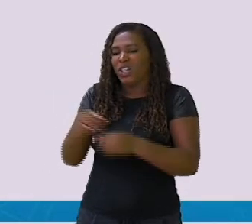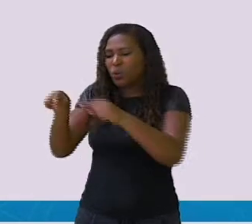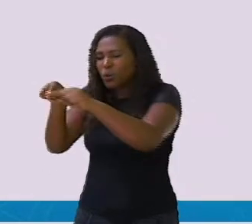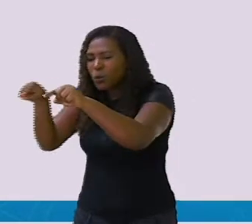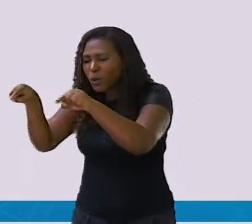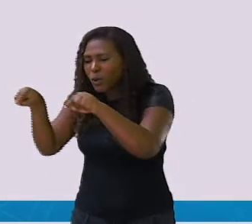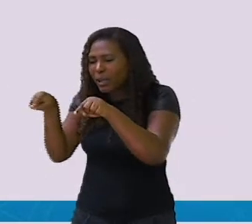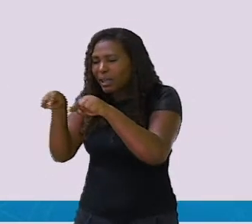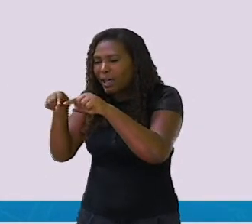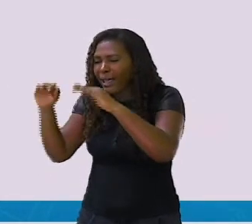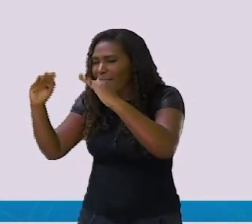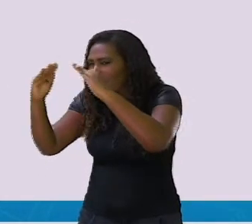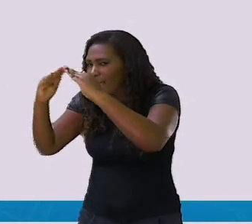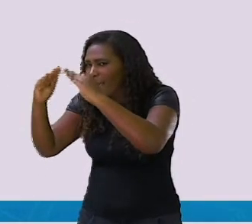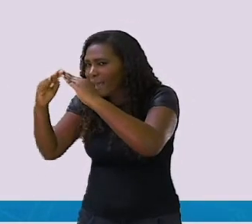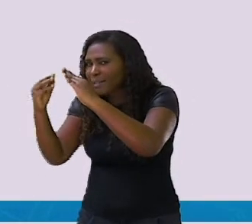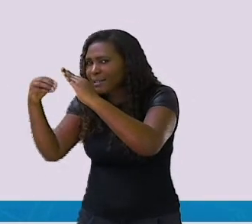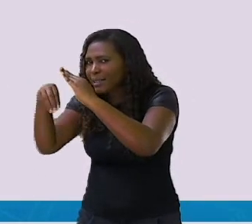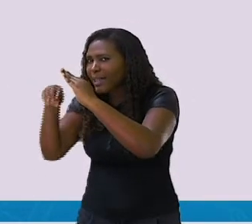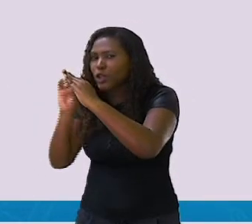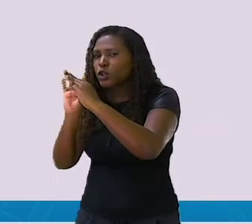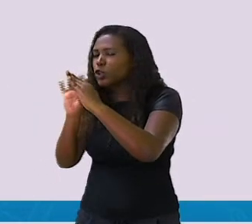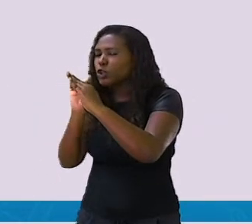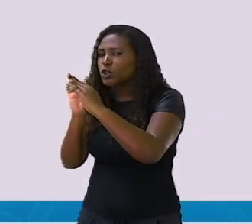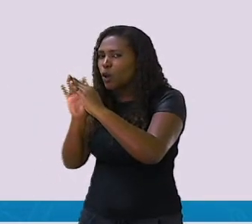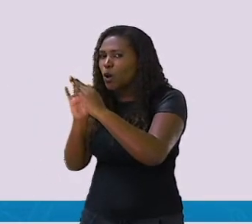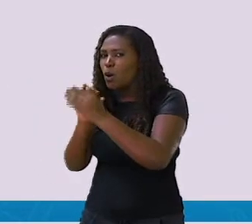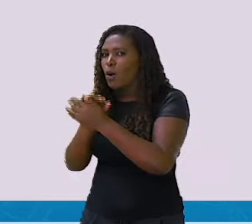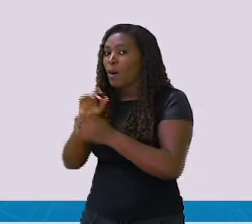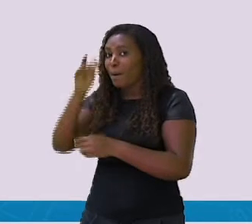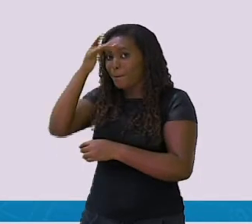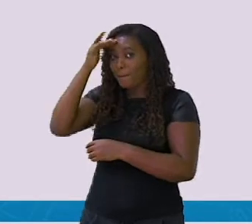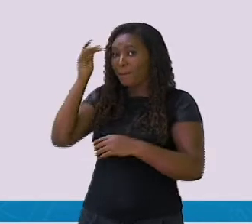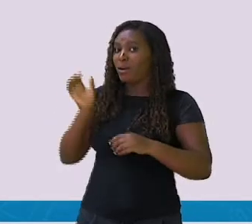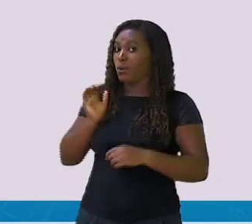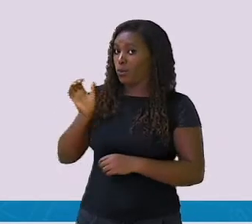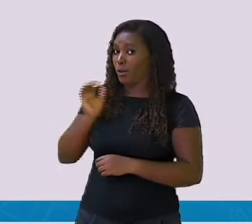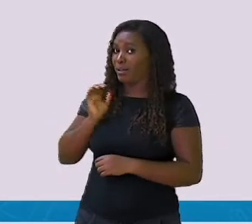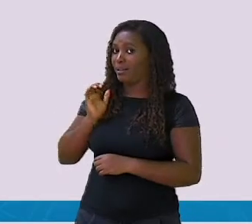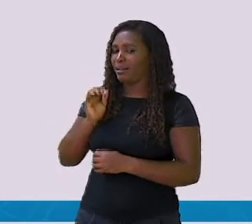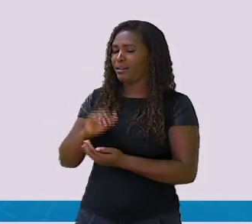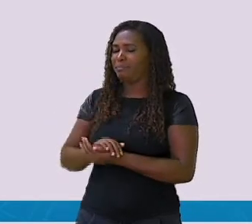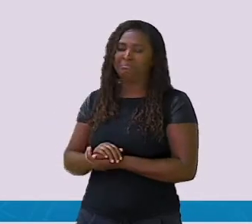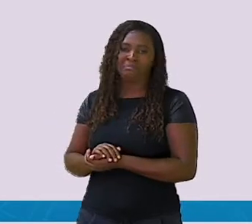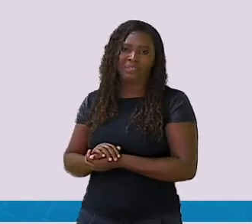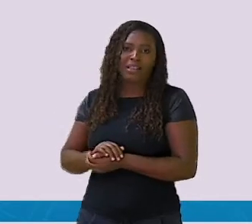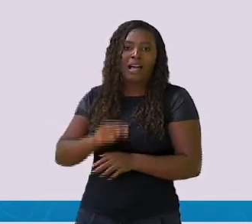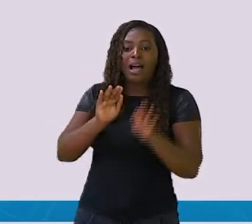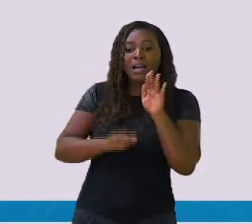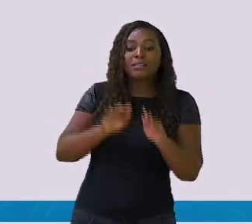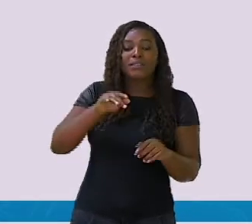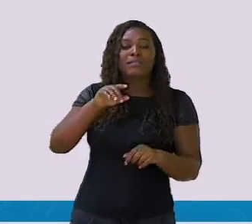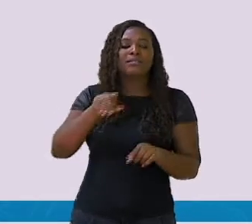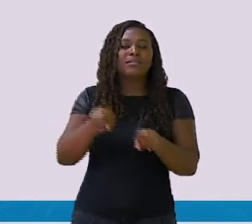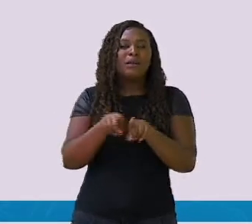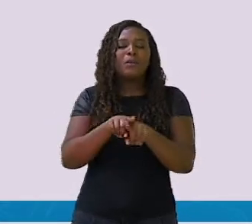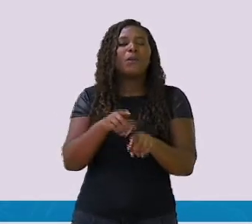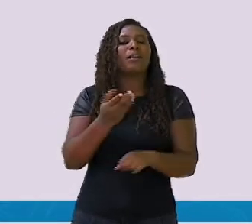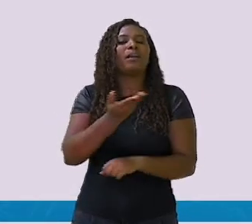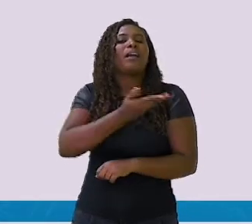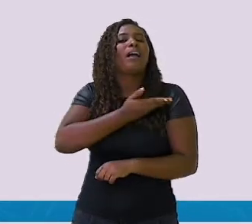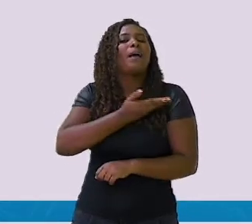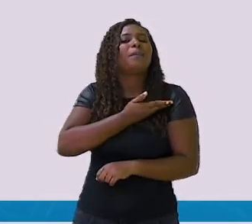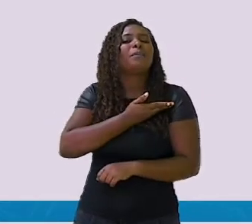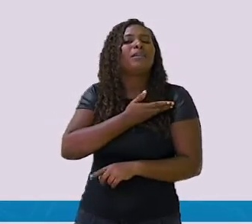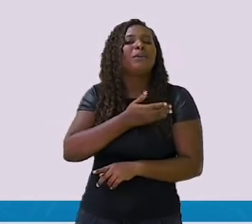esses gabinetes eram abertos só para os amigos dos colecionadores ou muito para os cientistas e